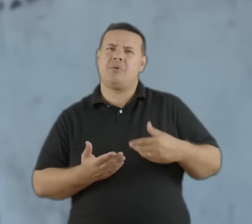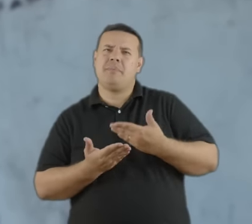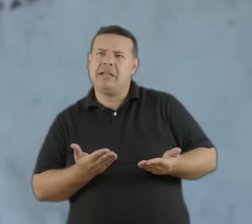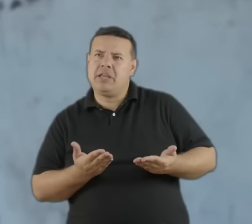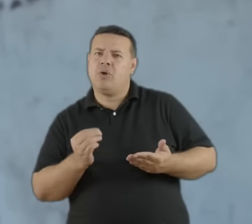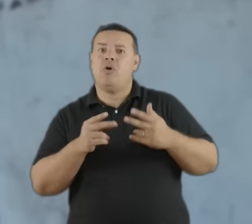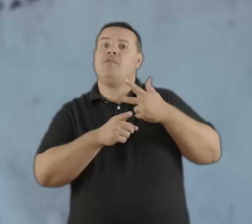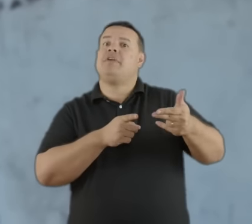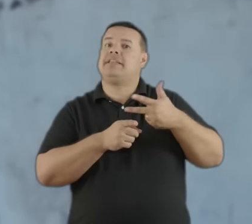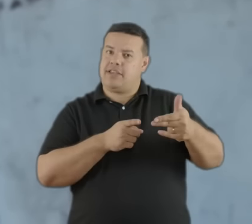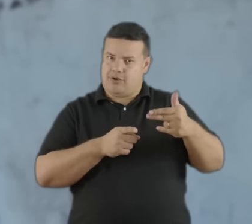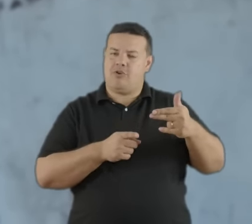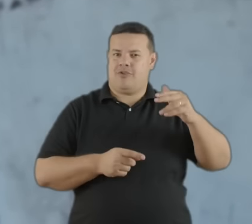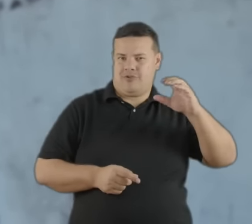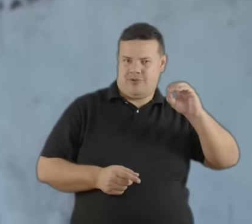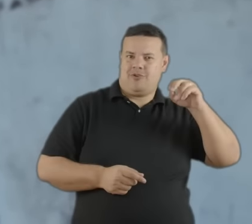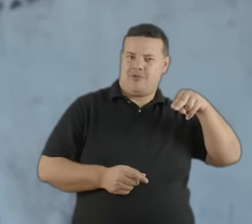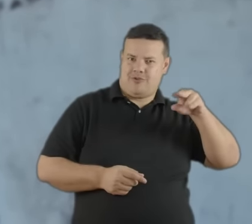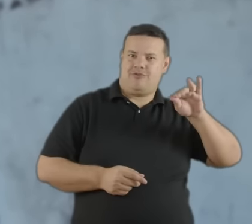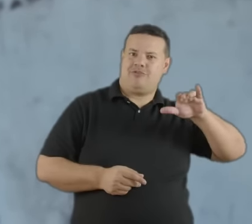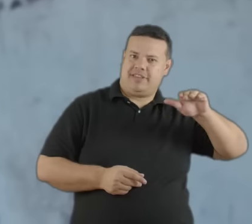de Confiança 3-1, e nós